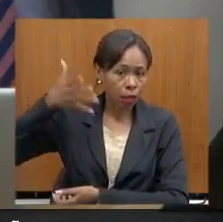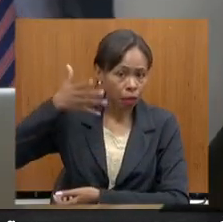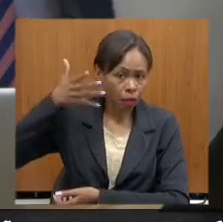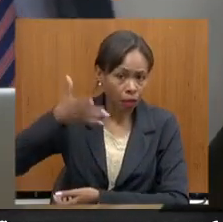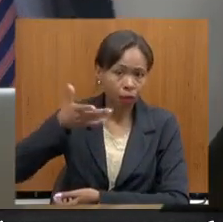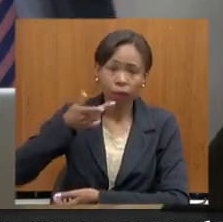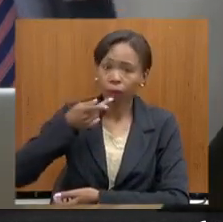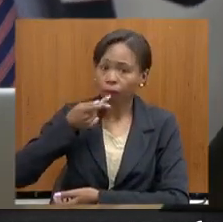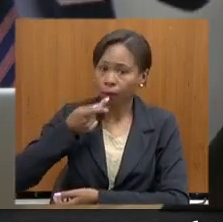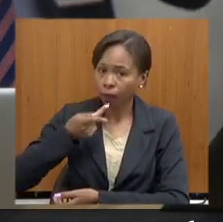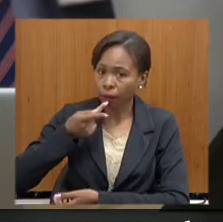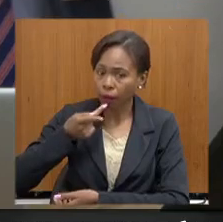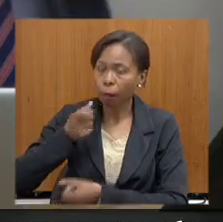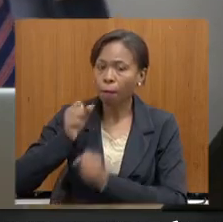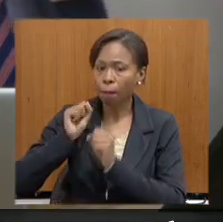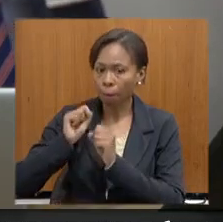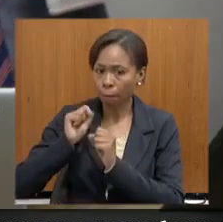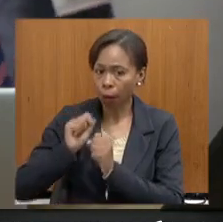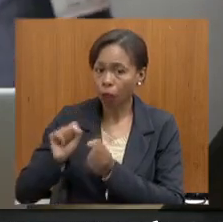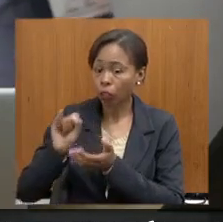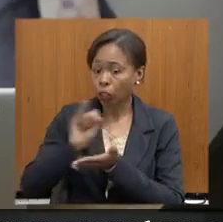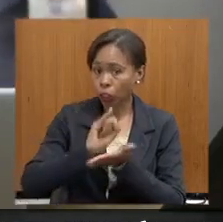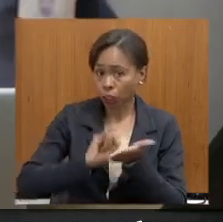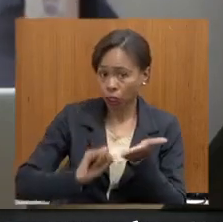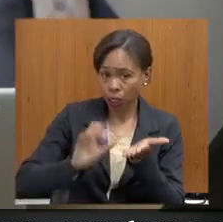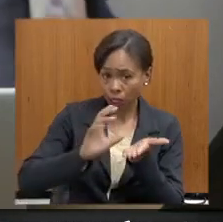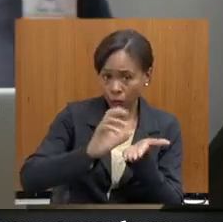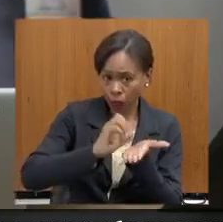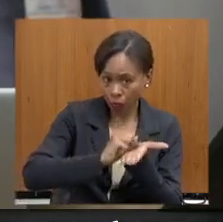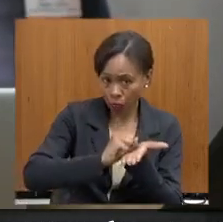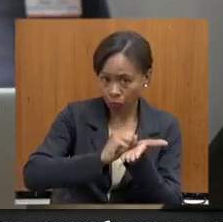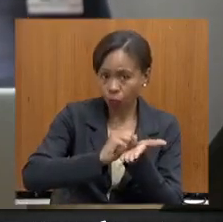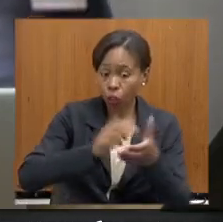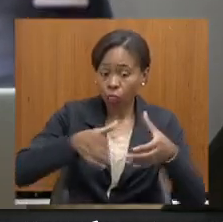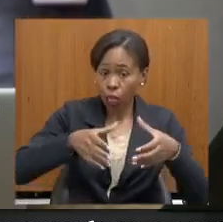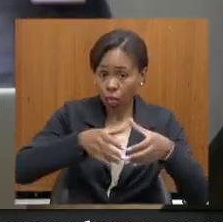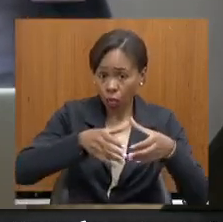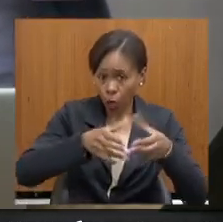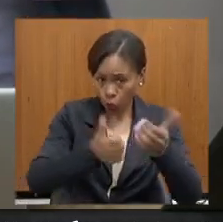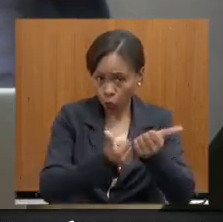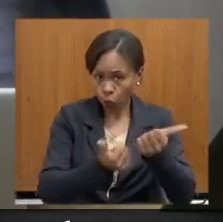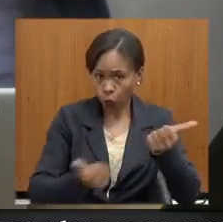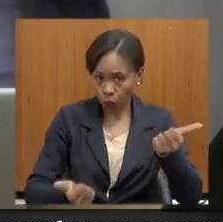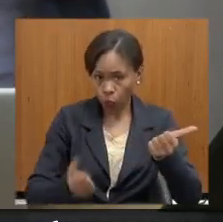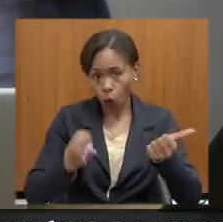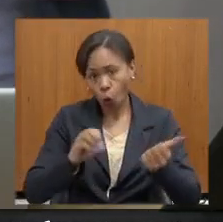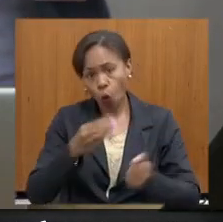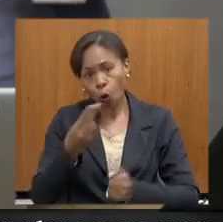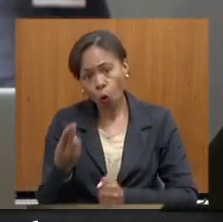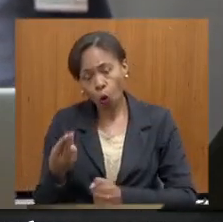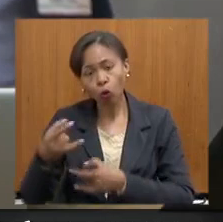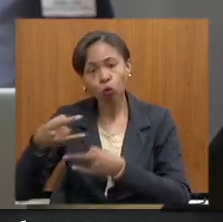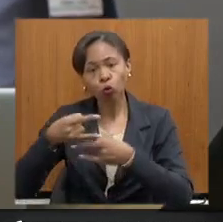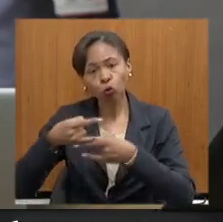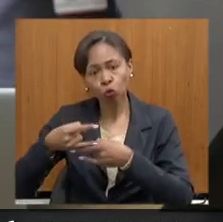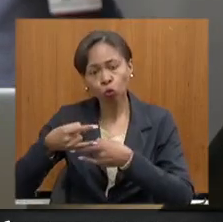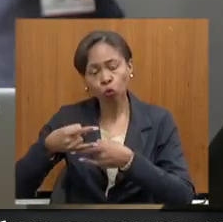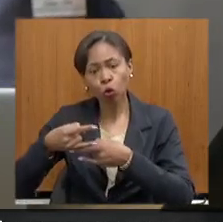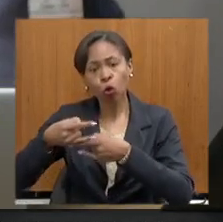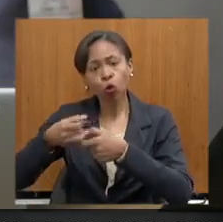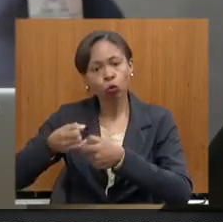pessoalmente junto assessoria da comissão ou pelo chat do jun os que